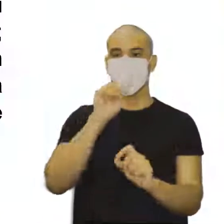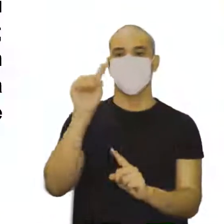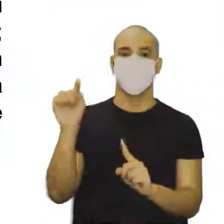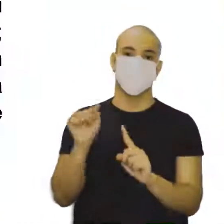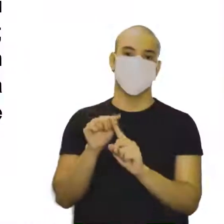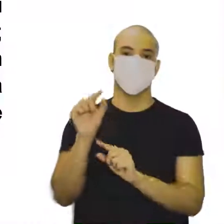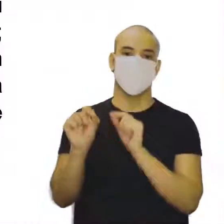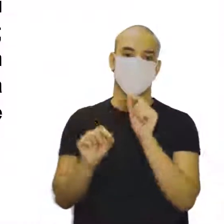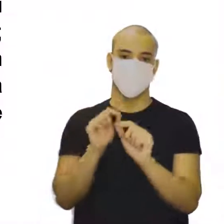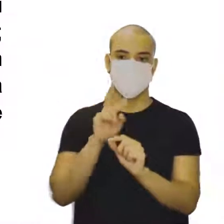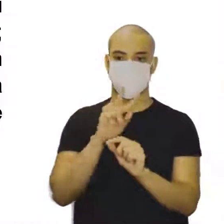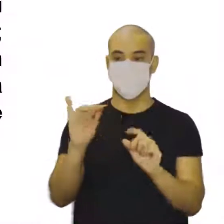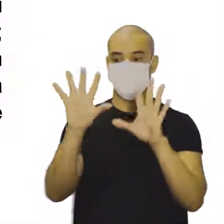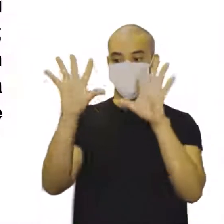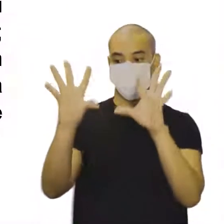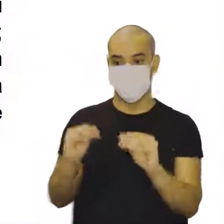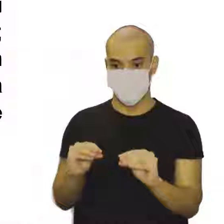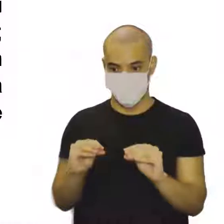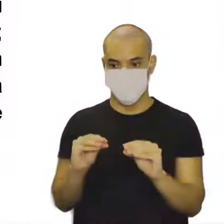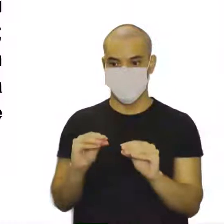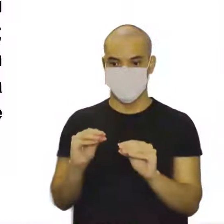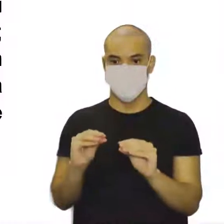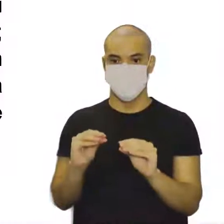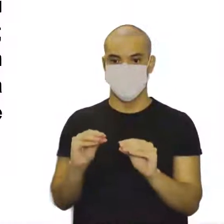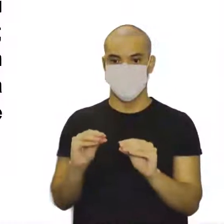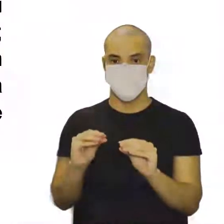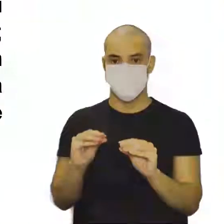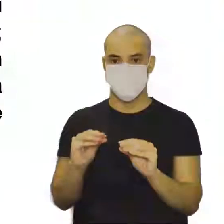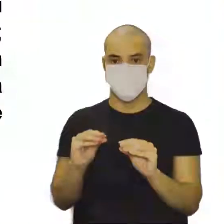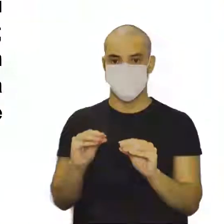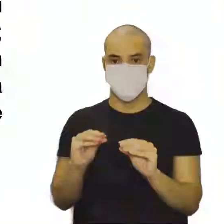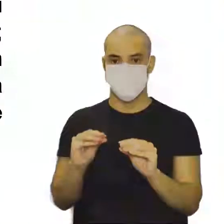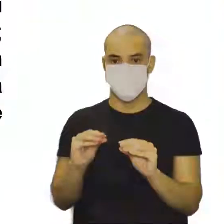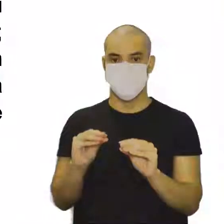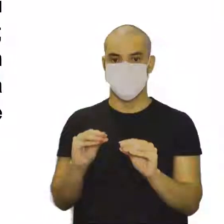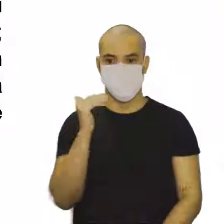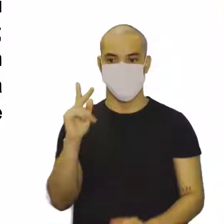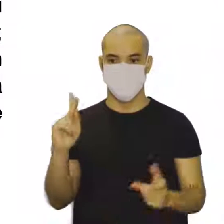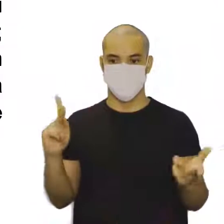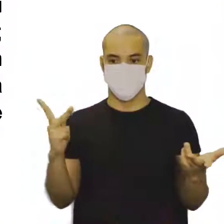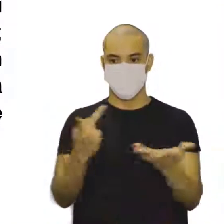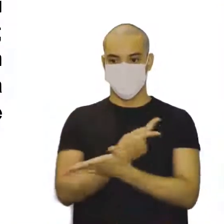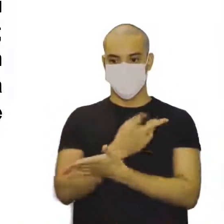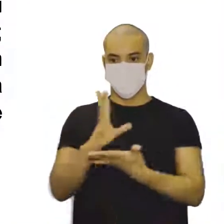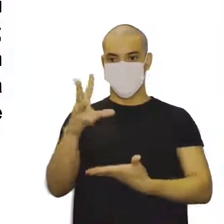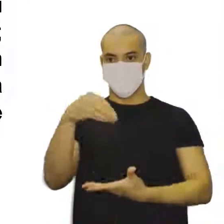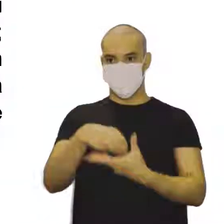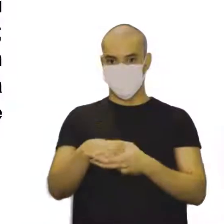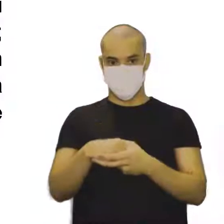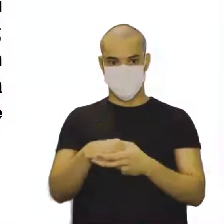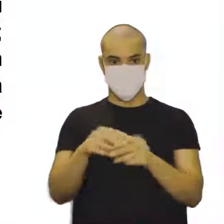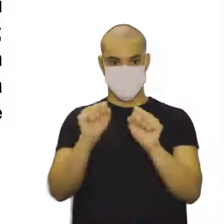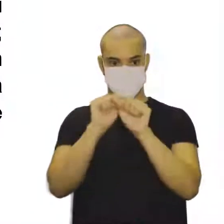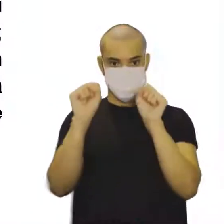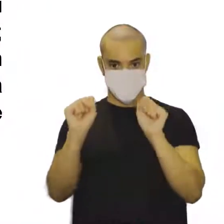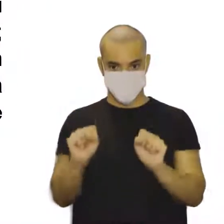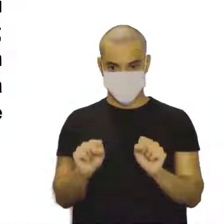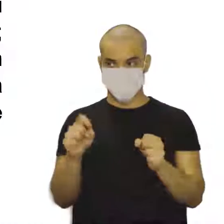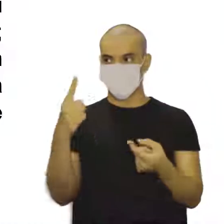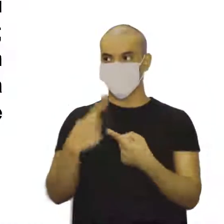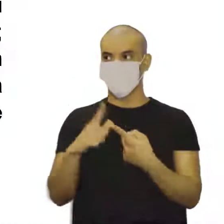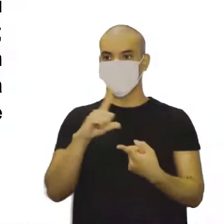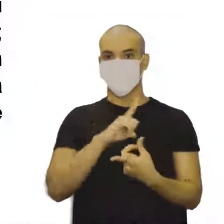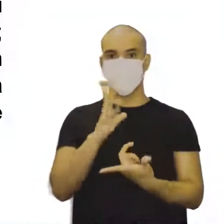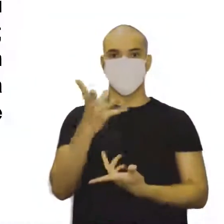quê? Ele vai desligar a parcela defeituosa do seu sistema elétrico, ok? Então, se eu tenho